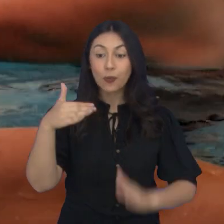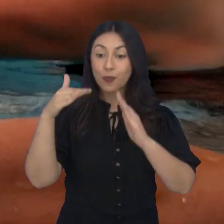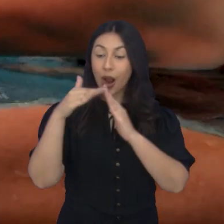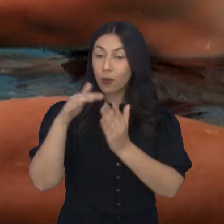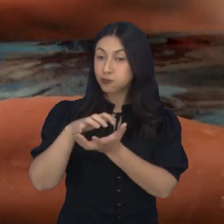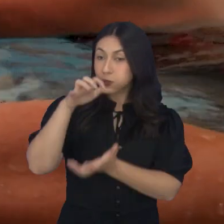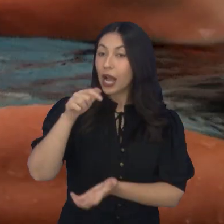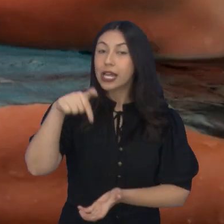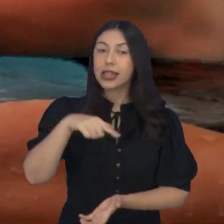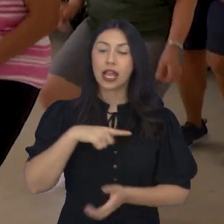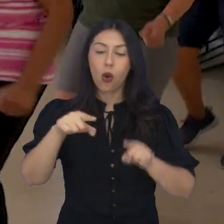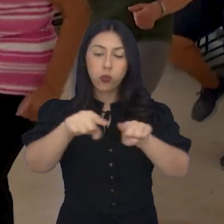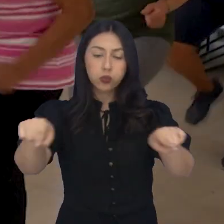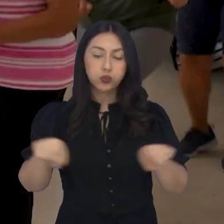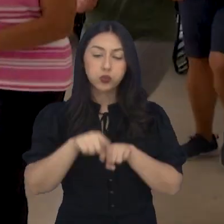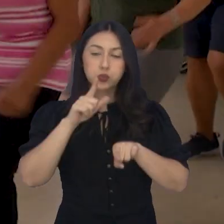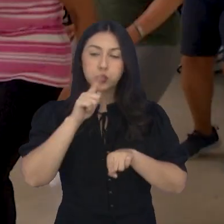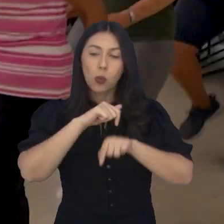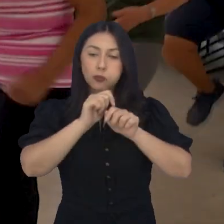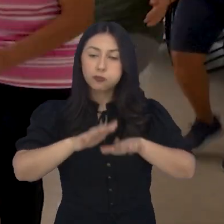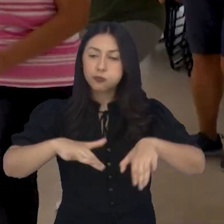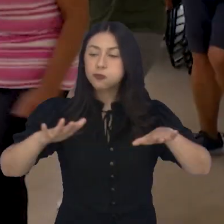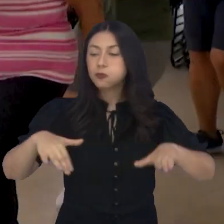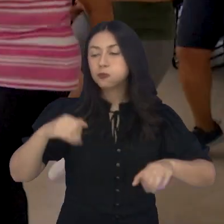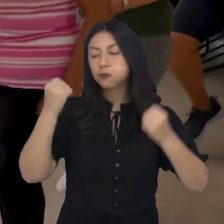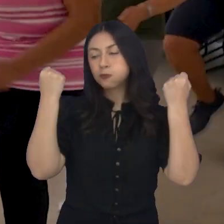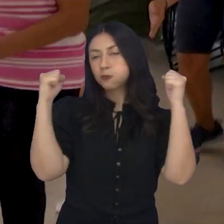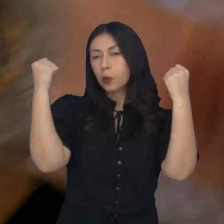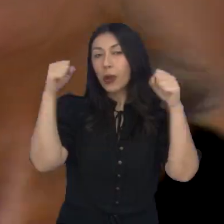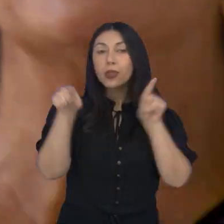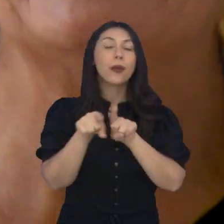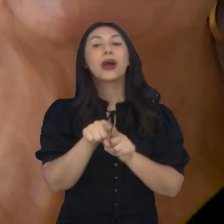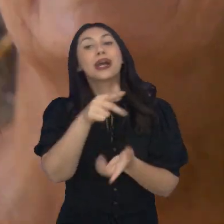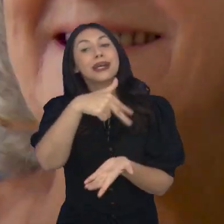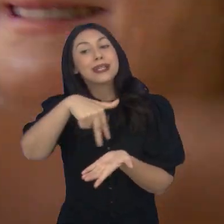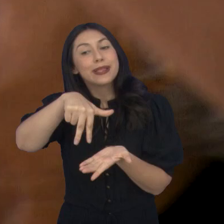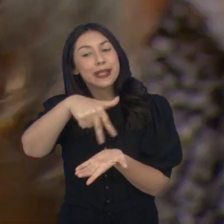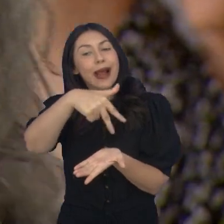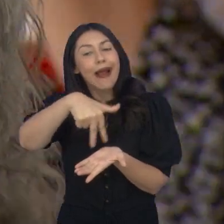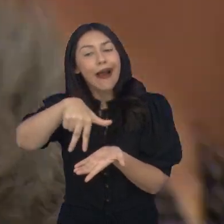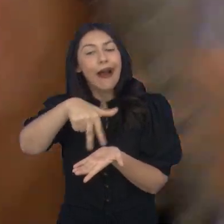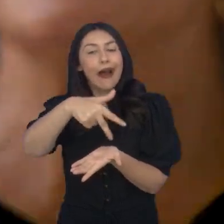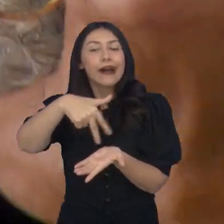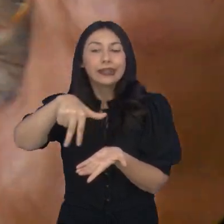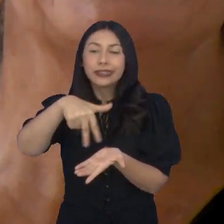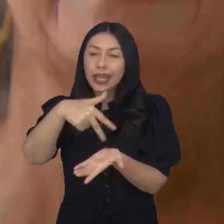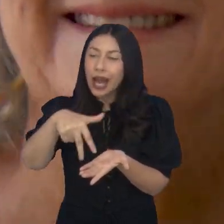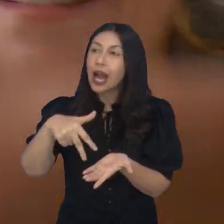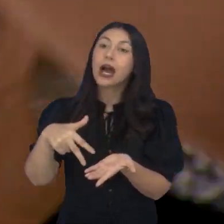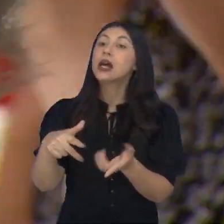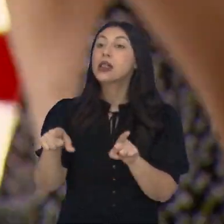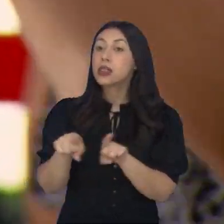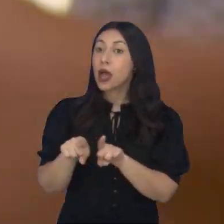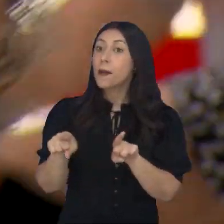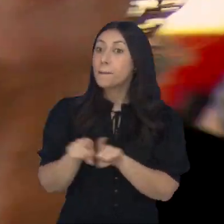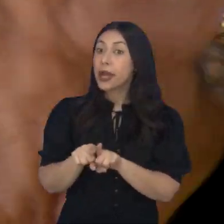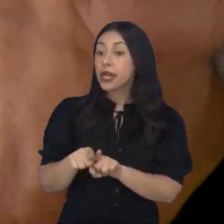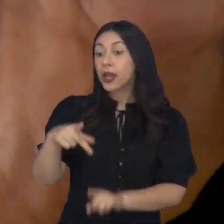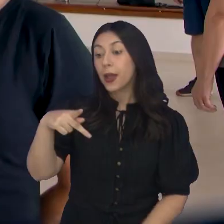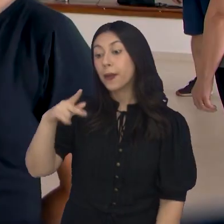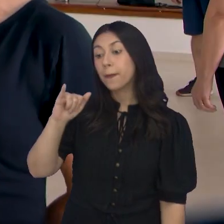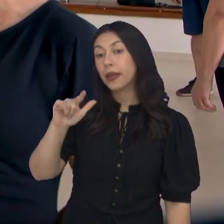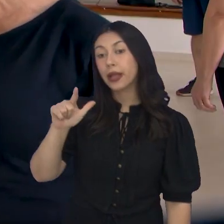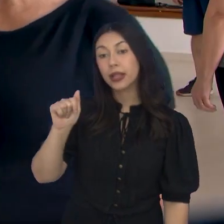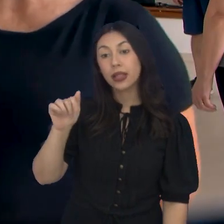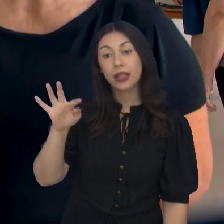faço hidroginástica, eu faço as danças na parte da tarde, faço dança calistênica, faço o pilates, que eu gosto muito,